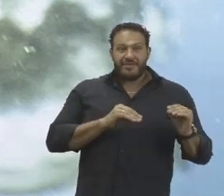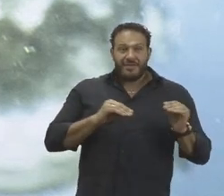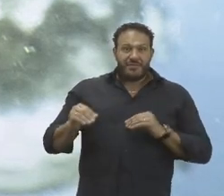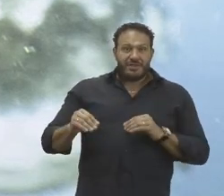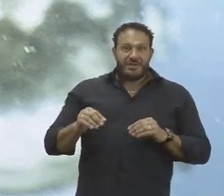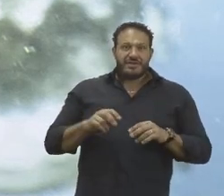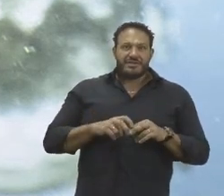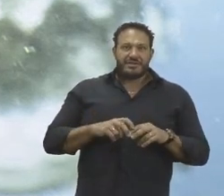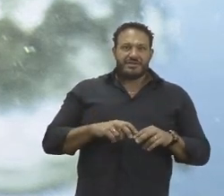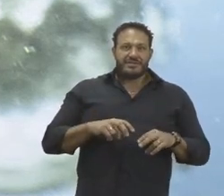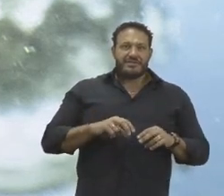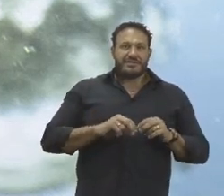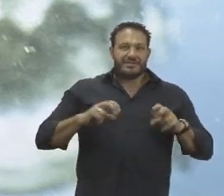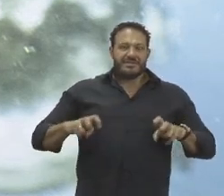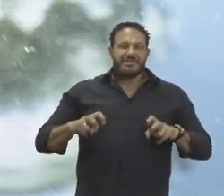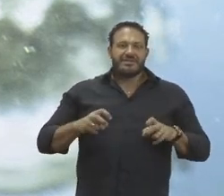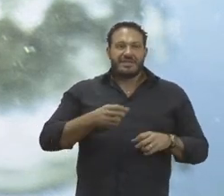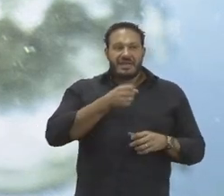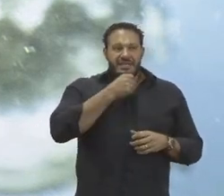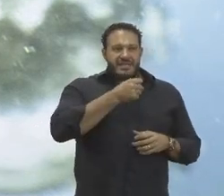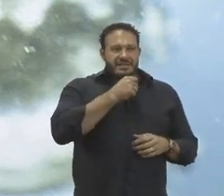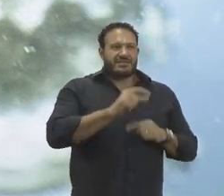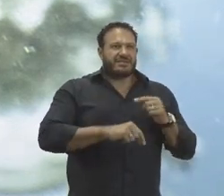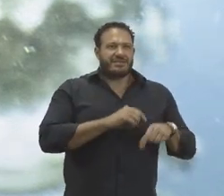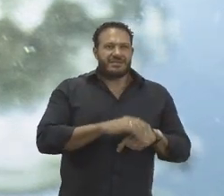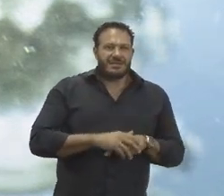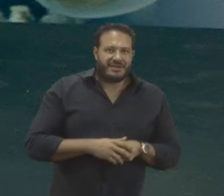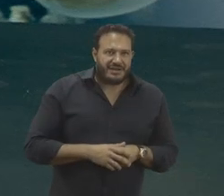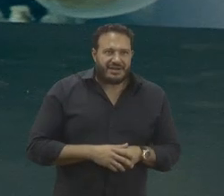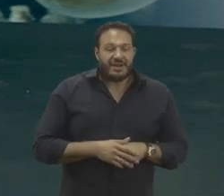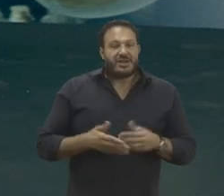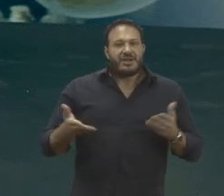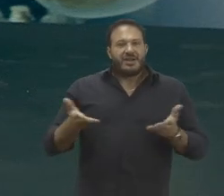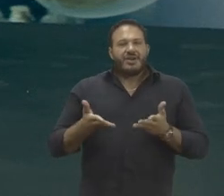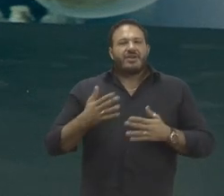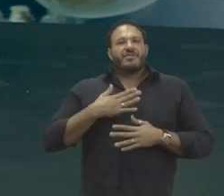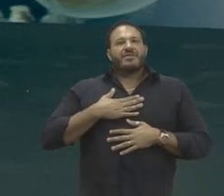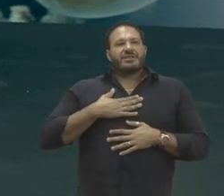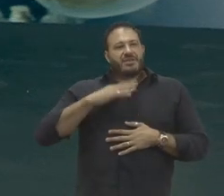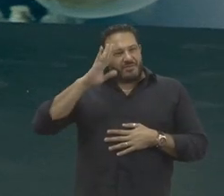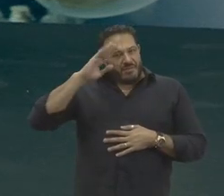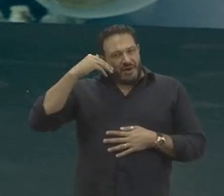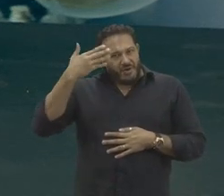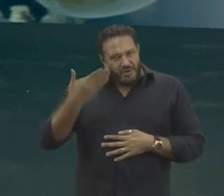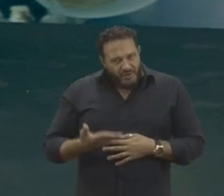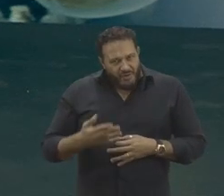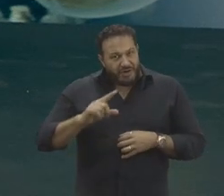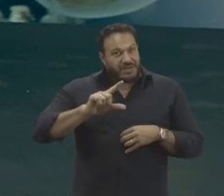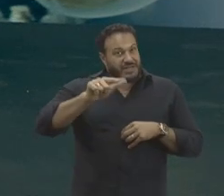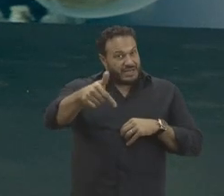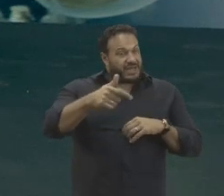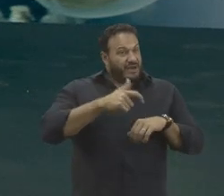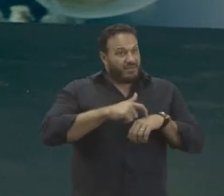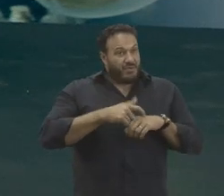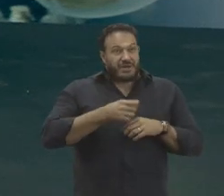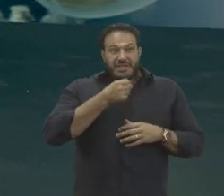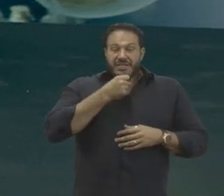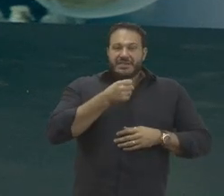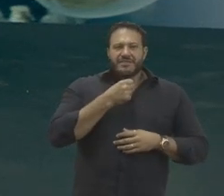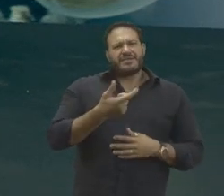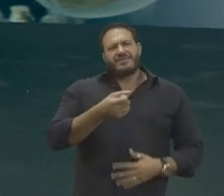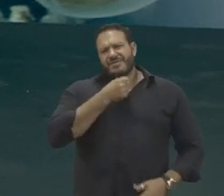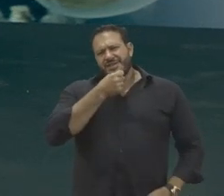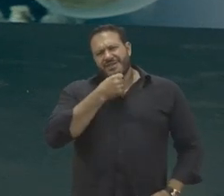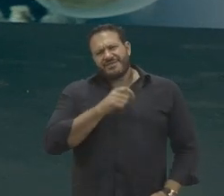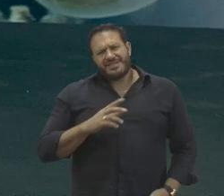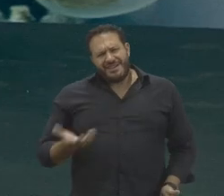de para entrevistar quem Ah eu eu vou ter a honra de conversar daqui a pouquinho entrevistar nem é